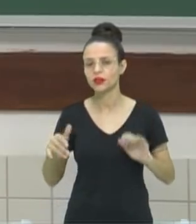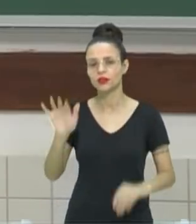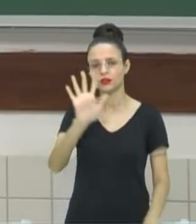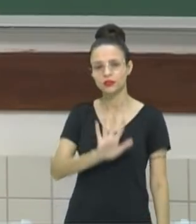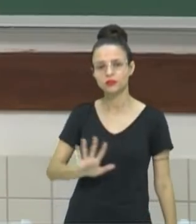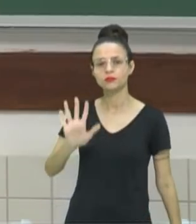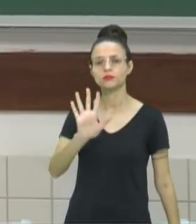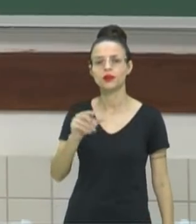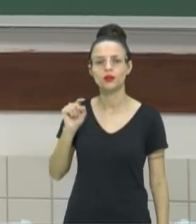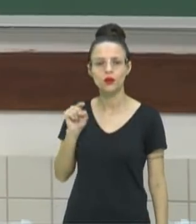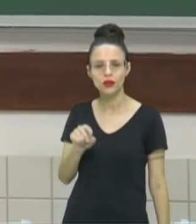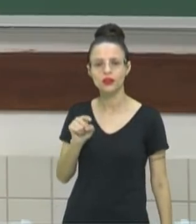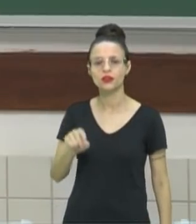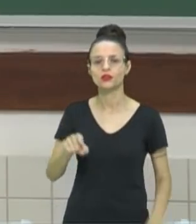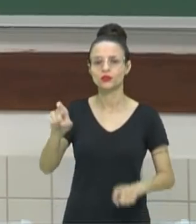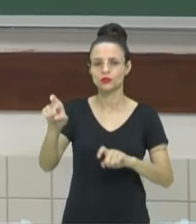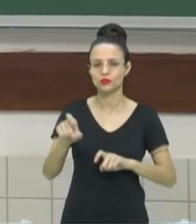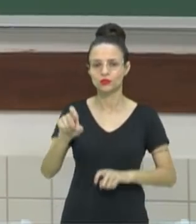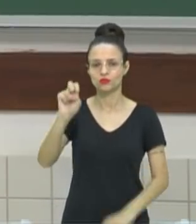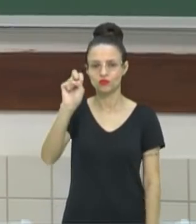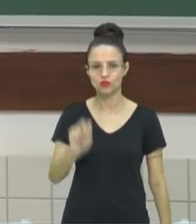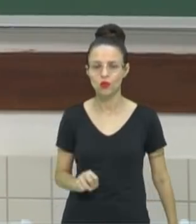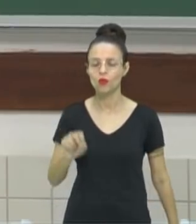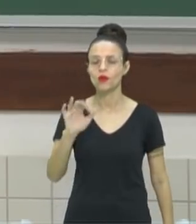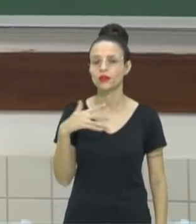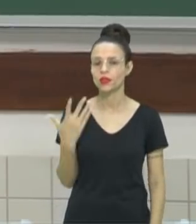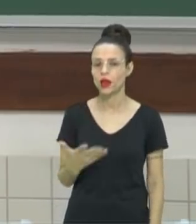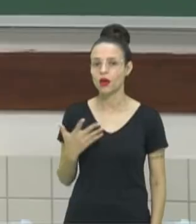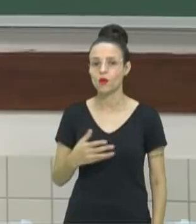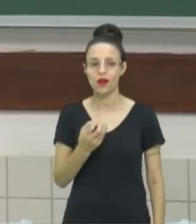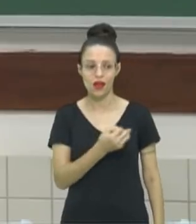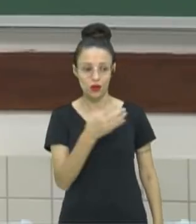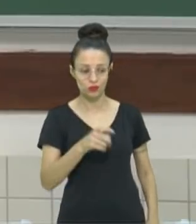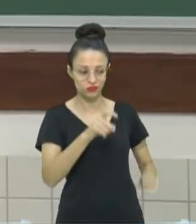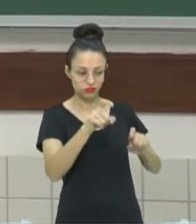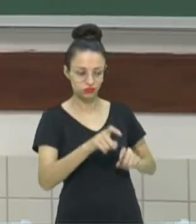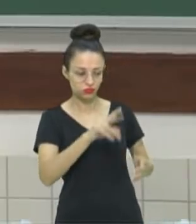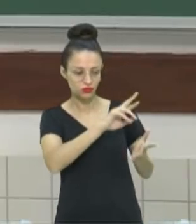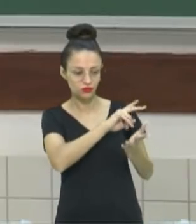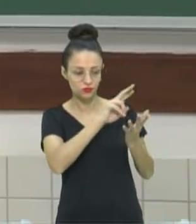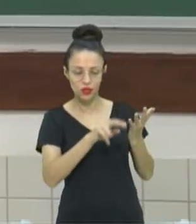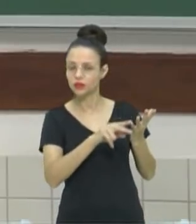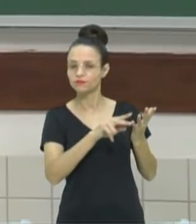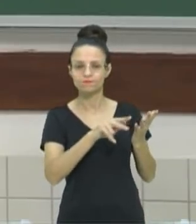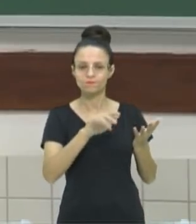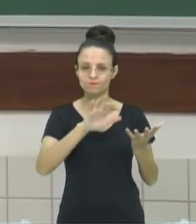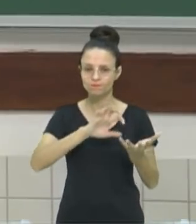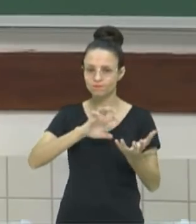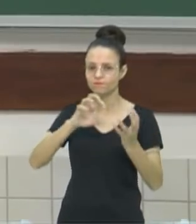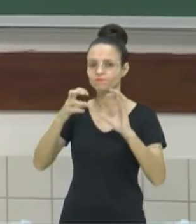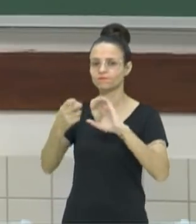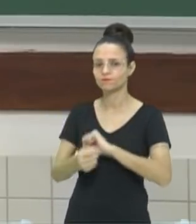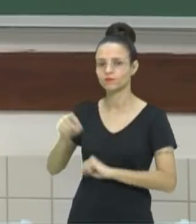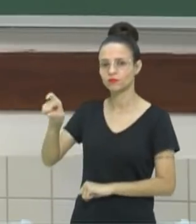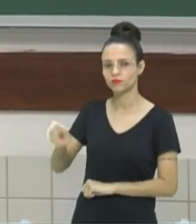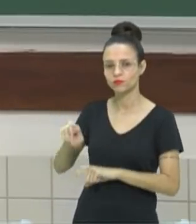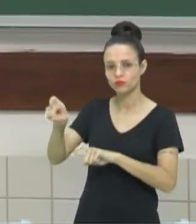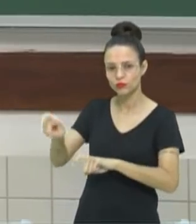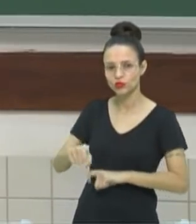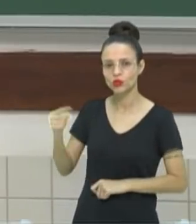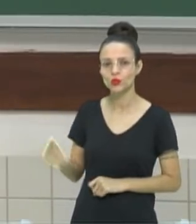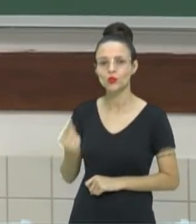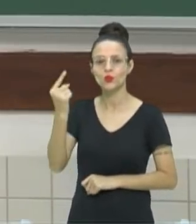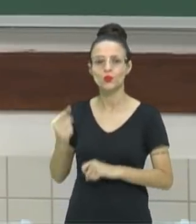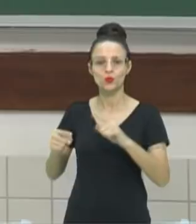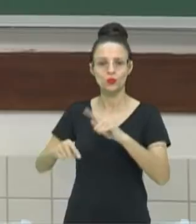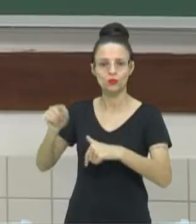espaço agrário da região sul? Muitas áreas deixam de ser policulturas e passam a ser monoculturas, produzir um